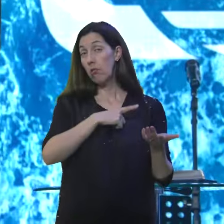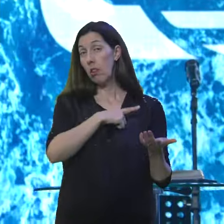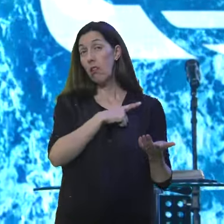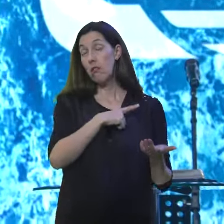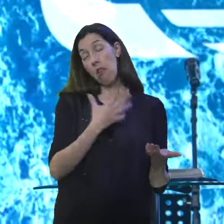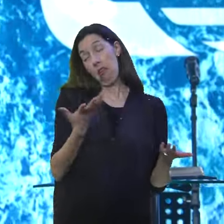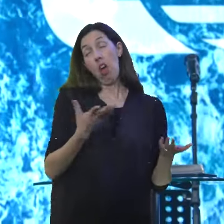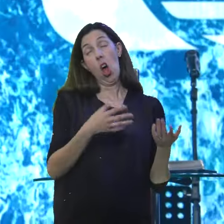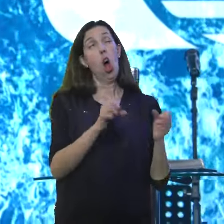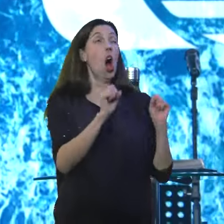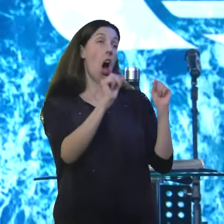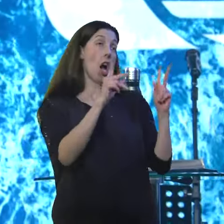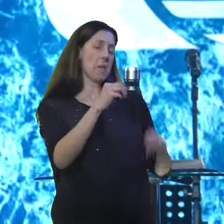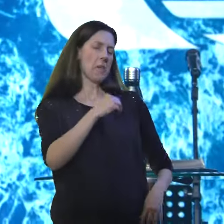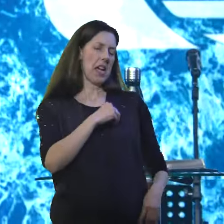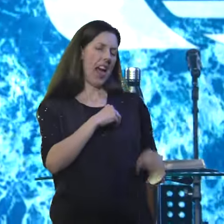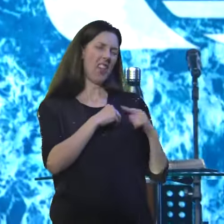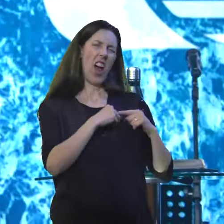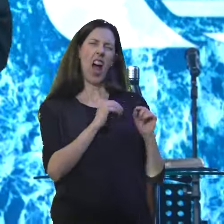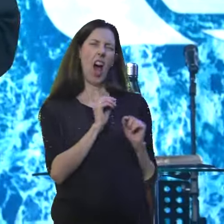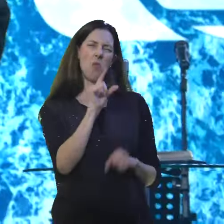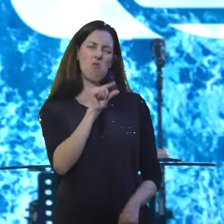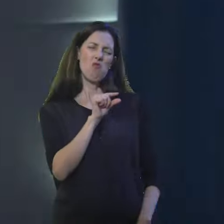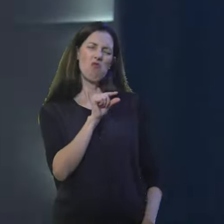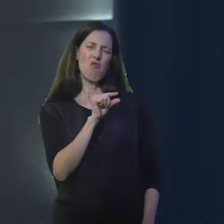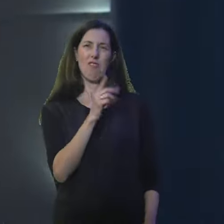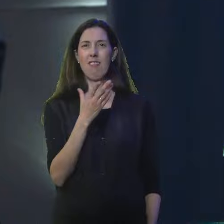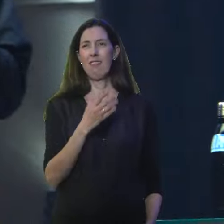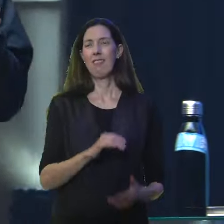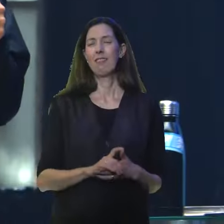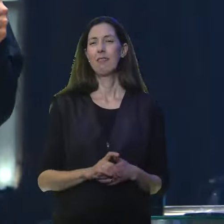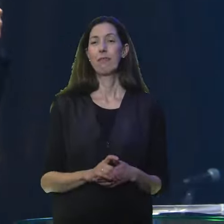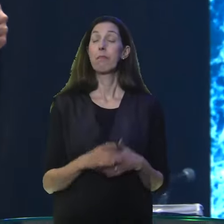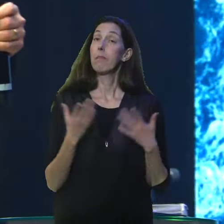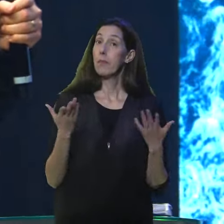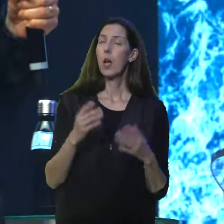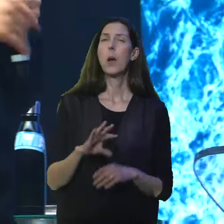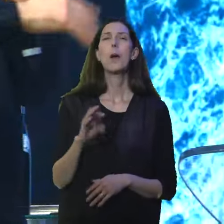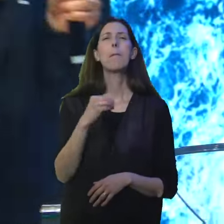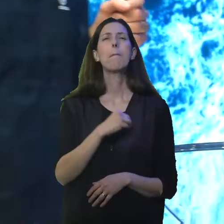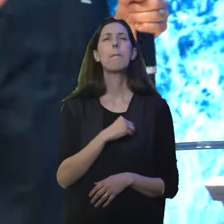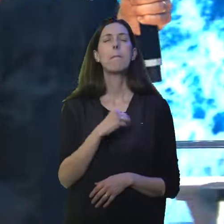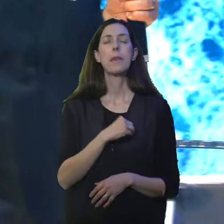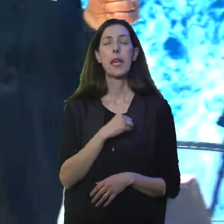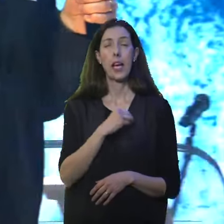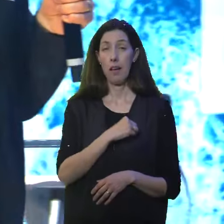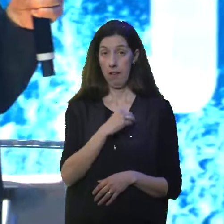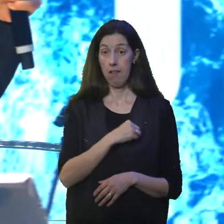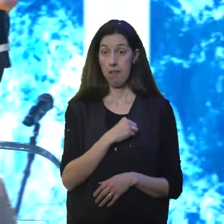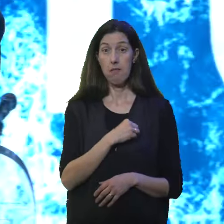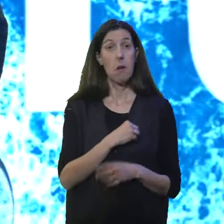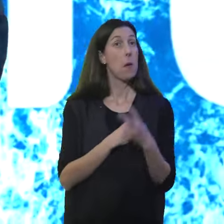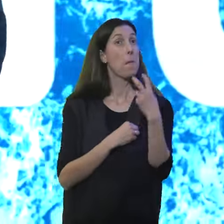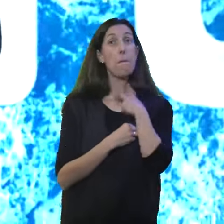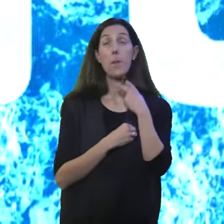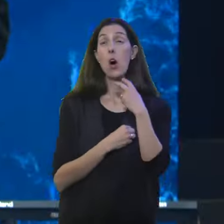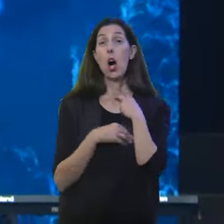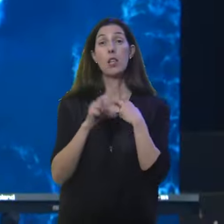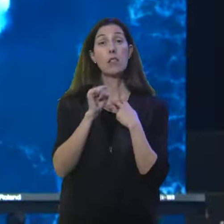mais aceitáveis. Como assim? Por exemplo, o que é um pecado que não é aceitável, que se